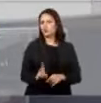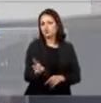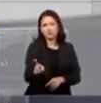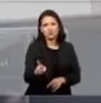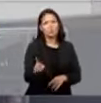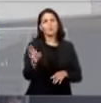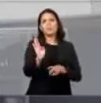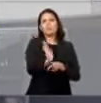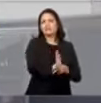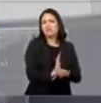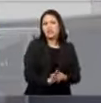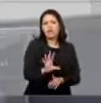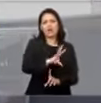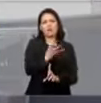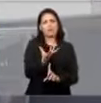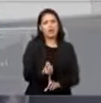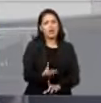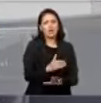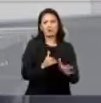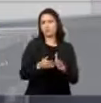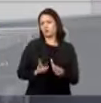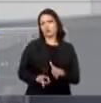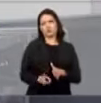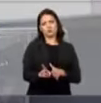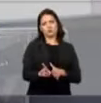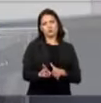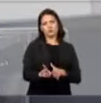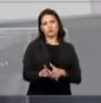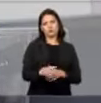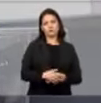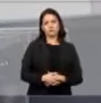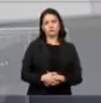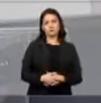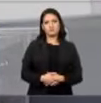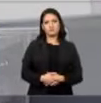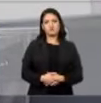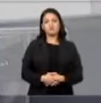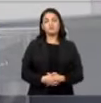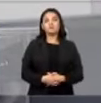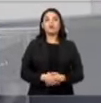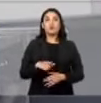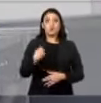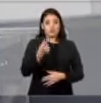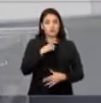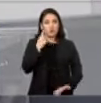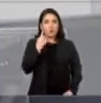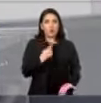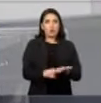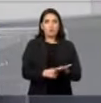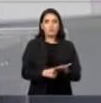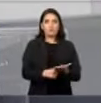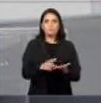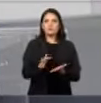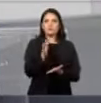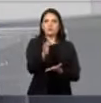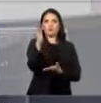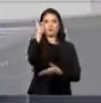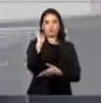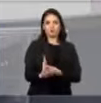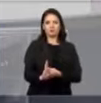cinema brasileiro, a arte brasileira vai continuar. Então, nós temos um compromisso com o Brasil. E eu não vim aqui para